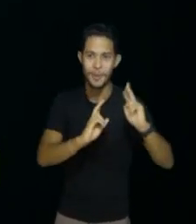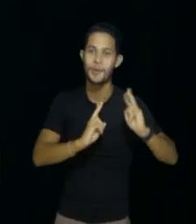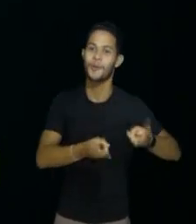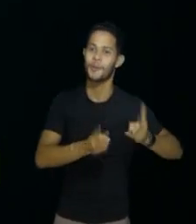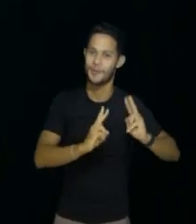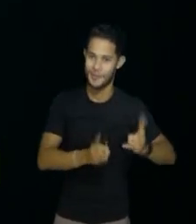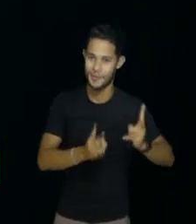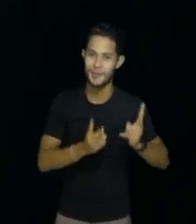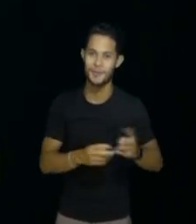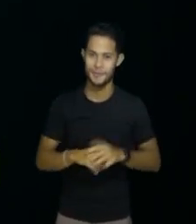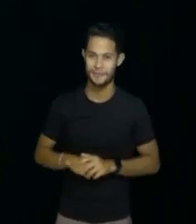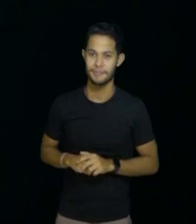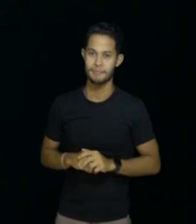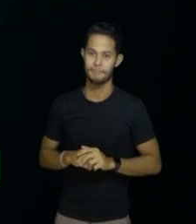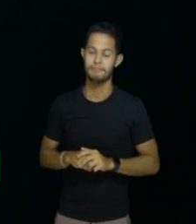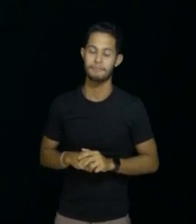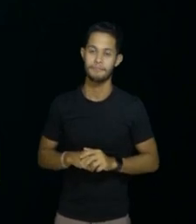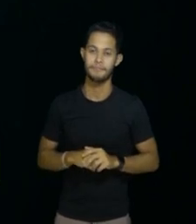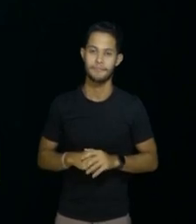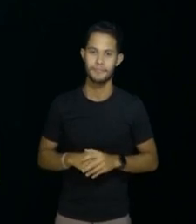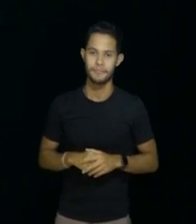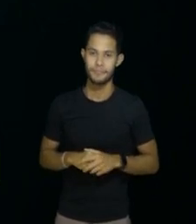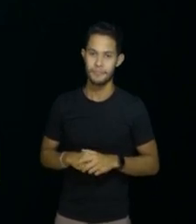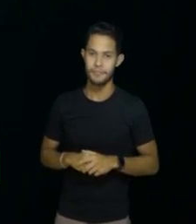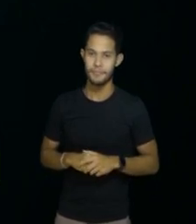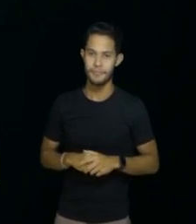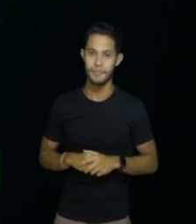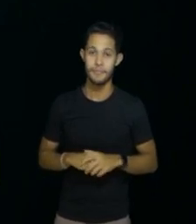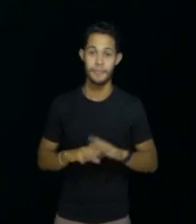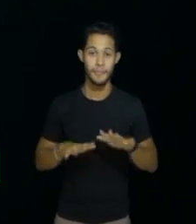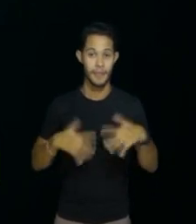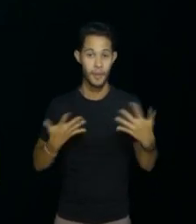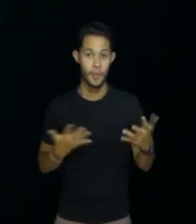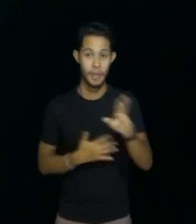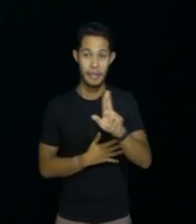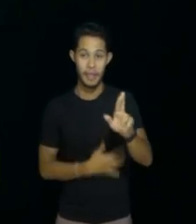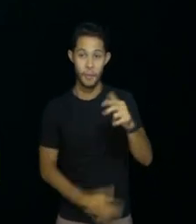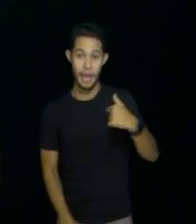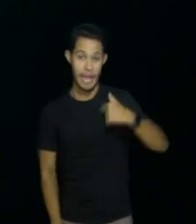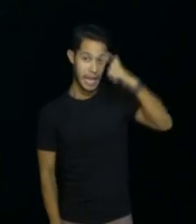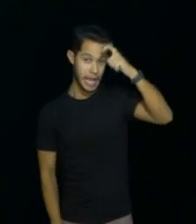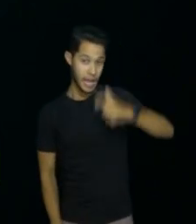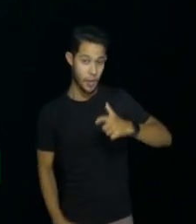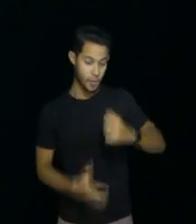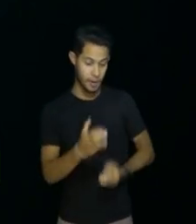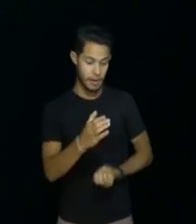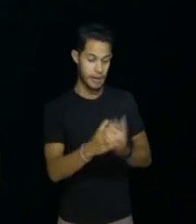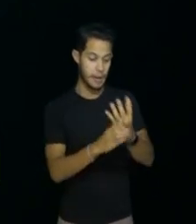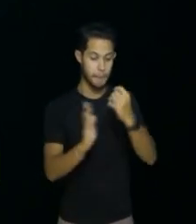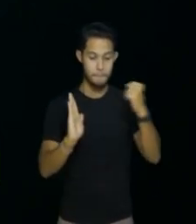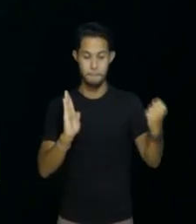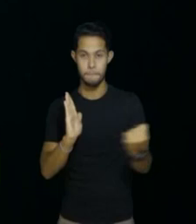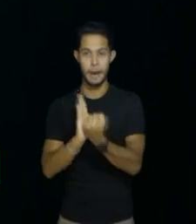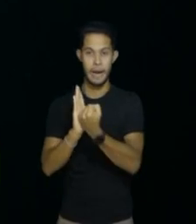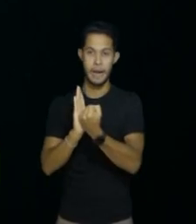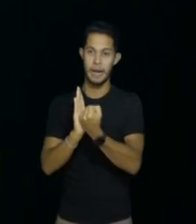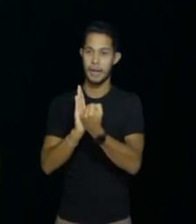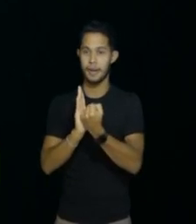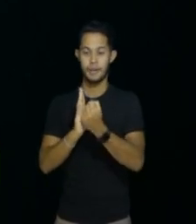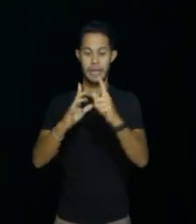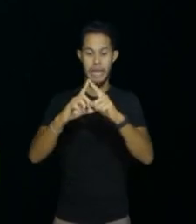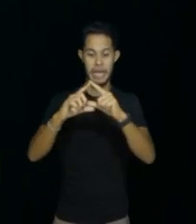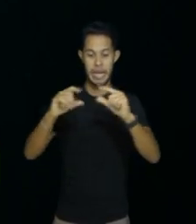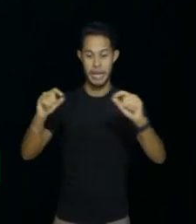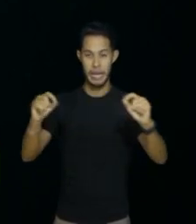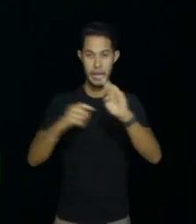dizer, presidente, que eu não criei a marca Olho, que eu não criei a linguiça Blumenau, que em algum